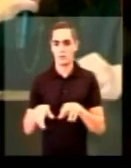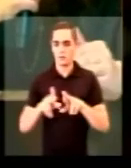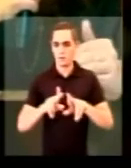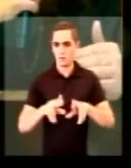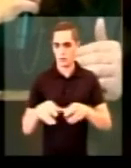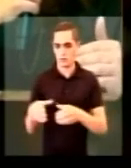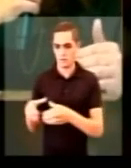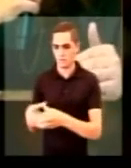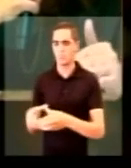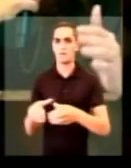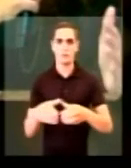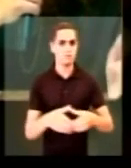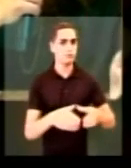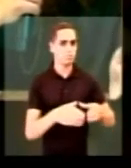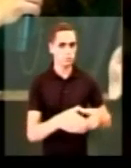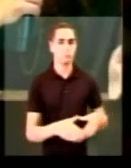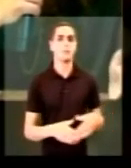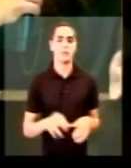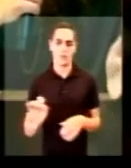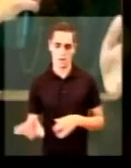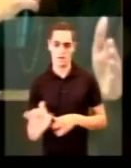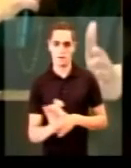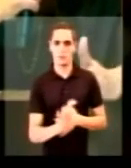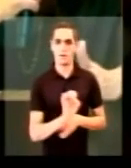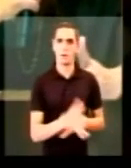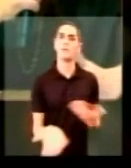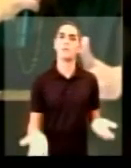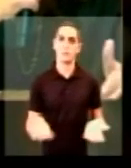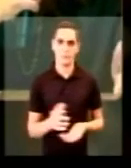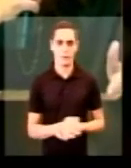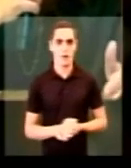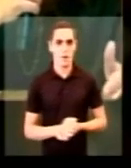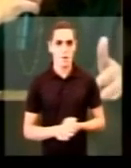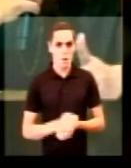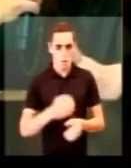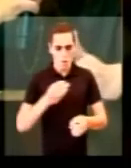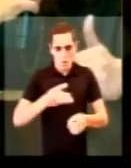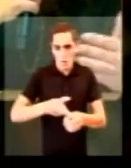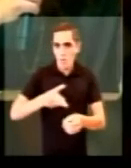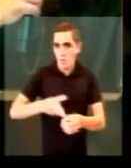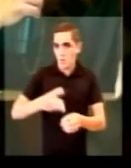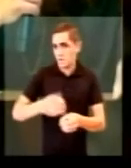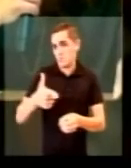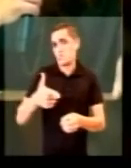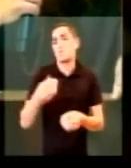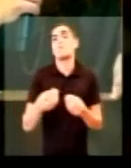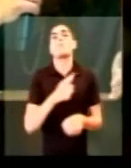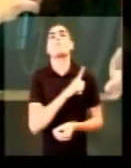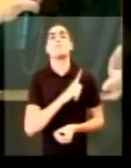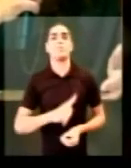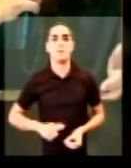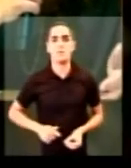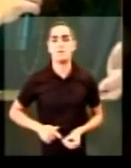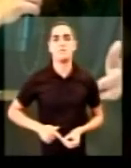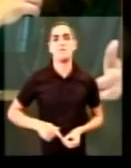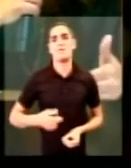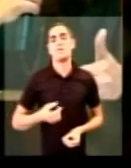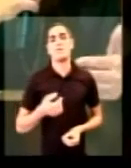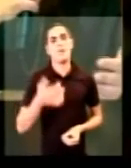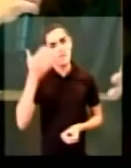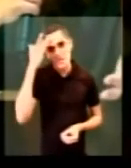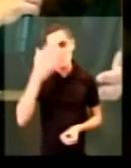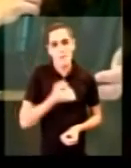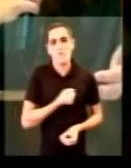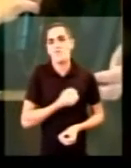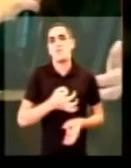definidos por outros entes, né? O município não tem governabilidade sobre o número de doses que vai ser encaminhada,